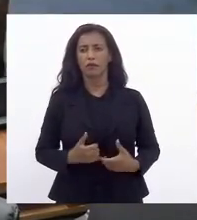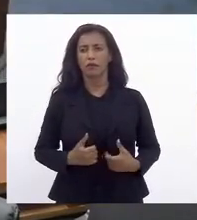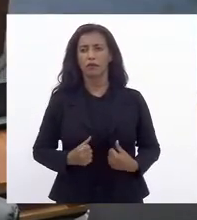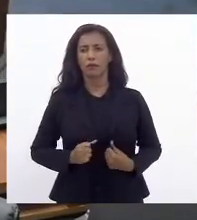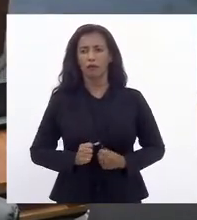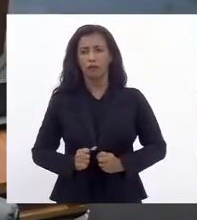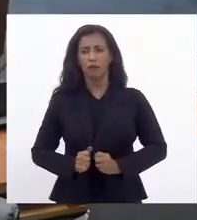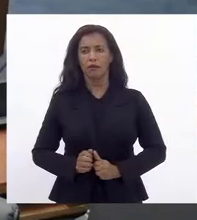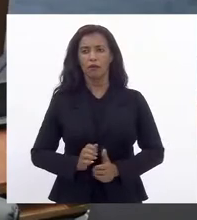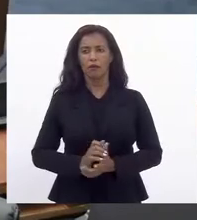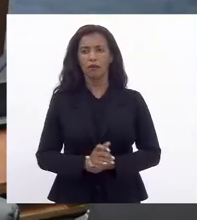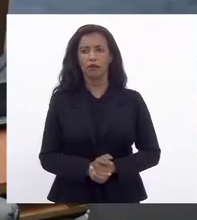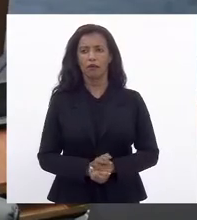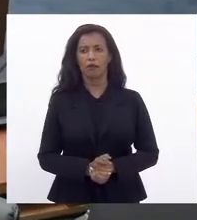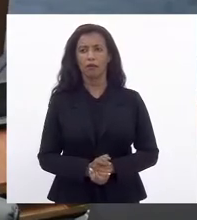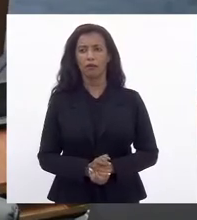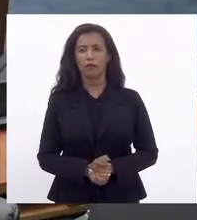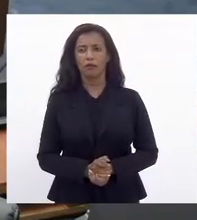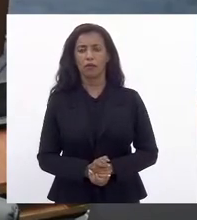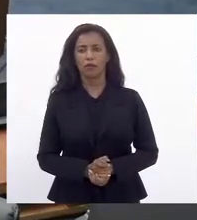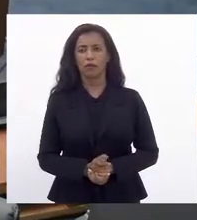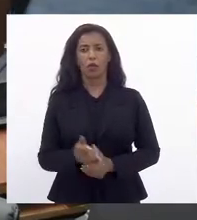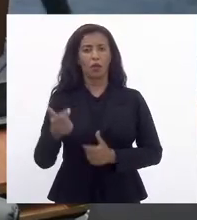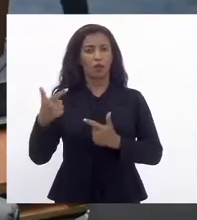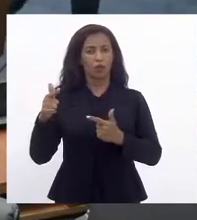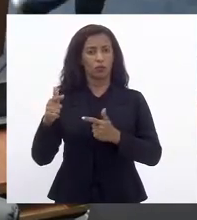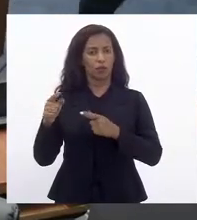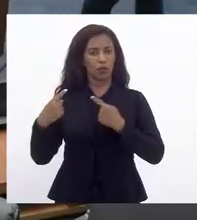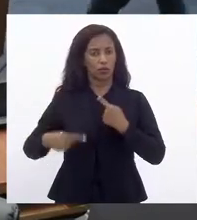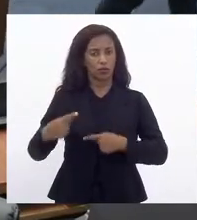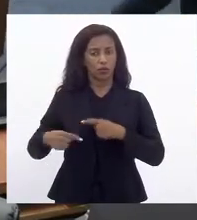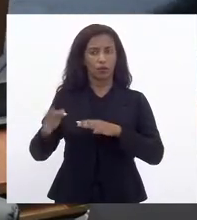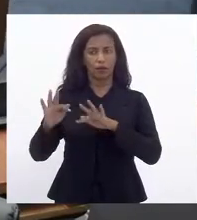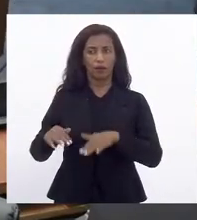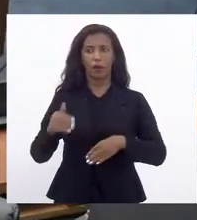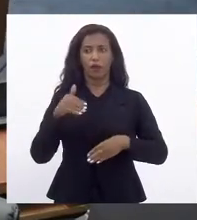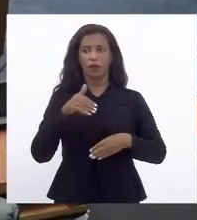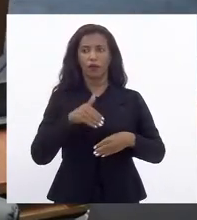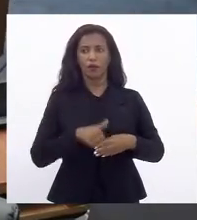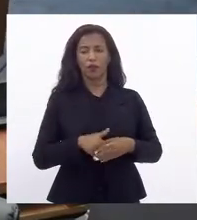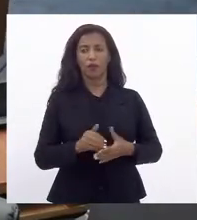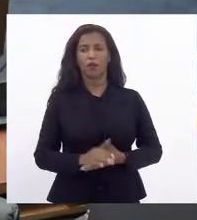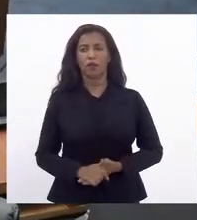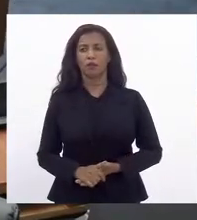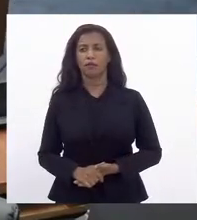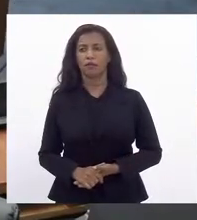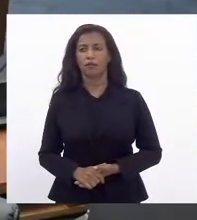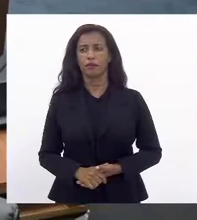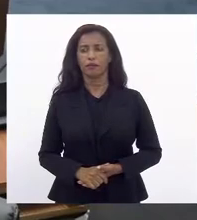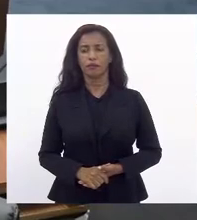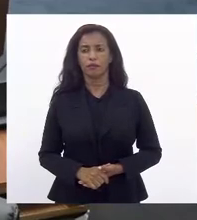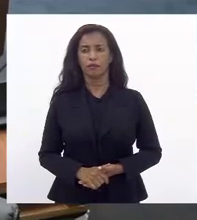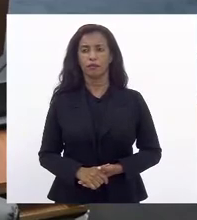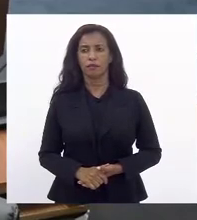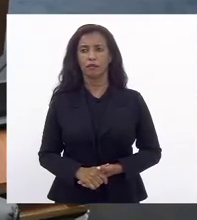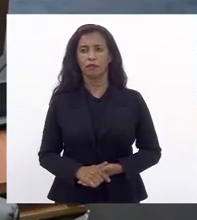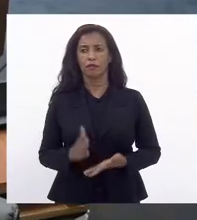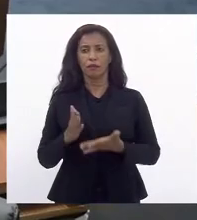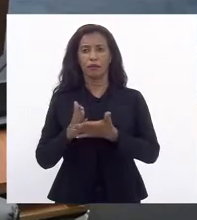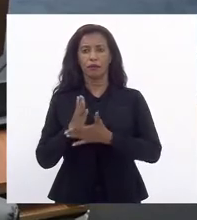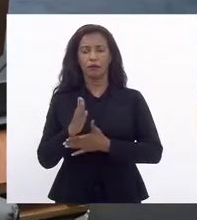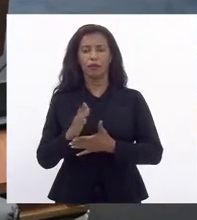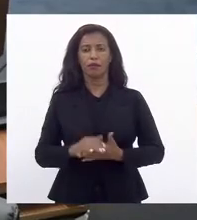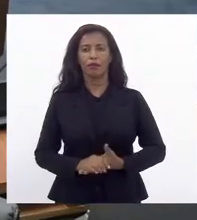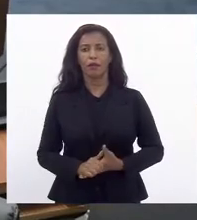Obrigado. Para falar. Não havendo ninguém queira discutir, encerra a discussão em votação. Os senhores que aprovam, permaneçam como estão. Aprovado,